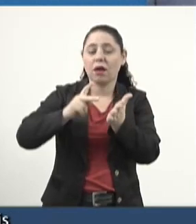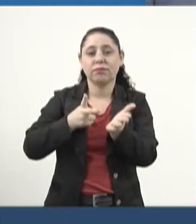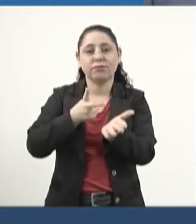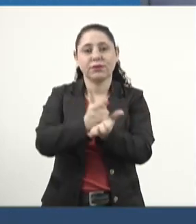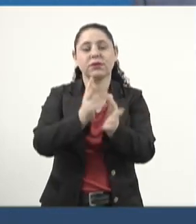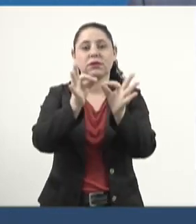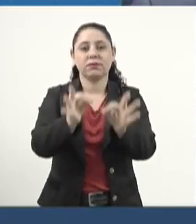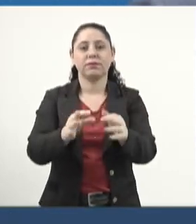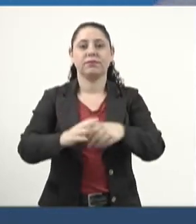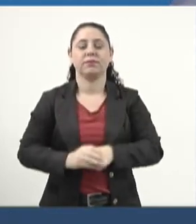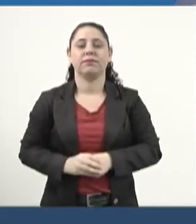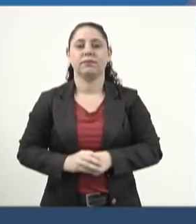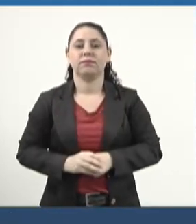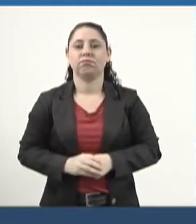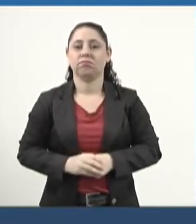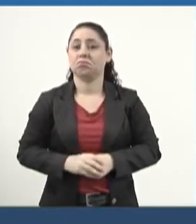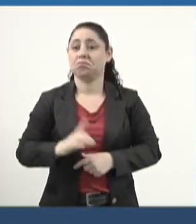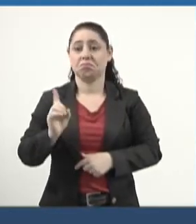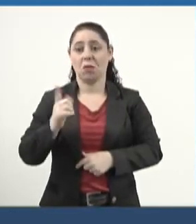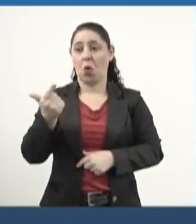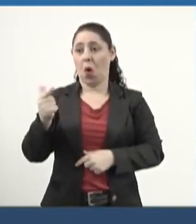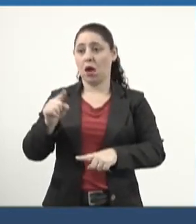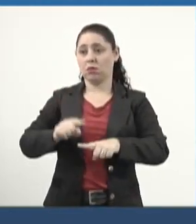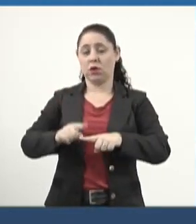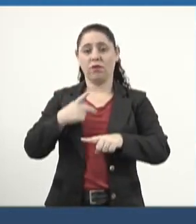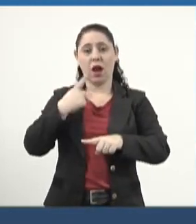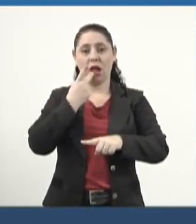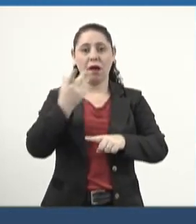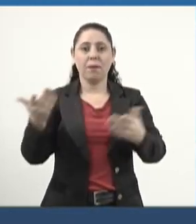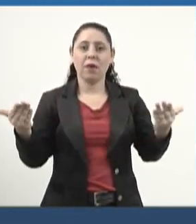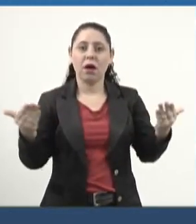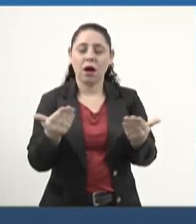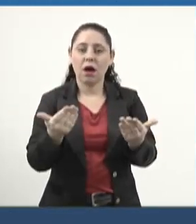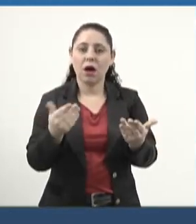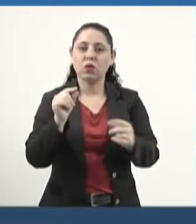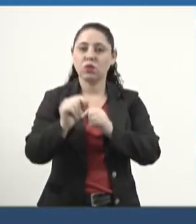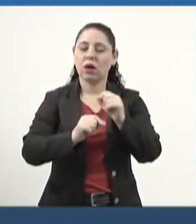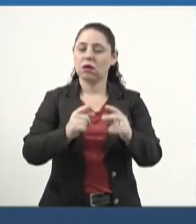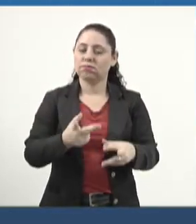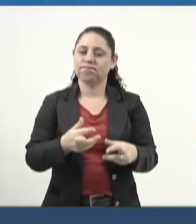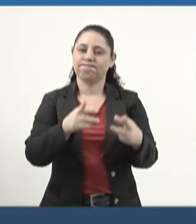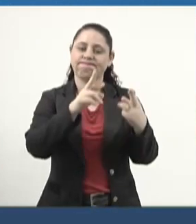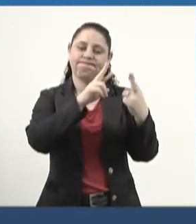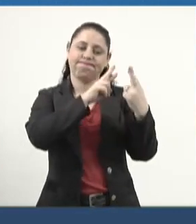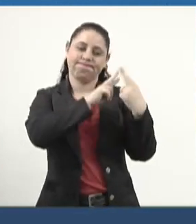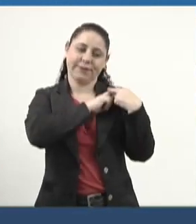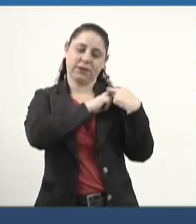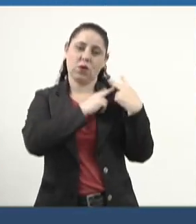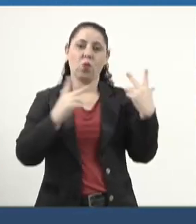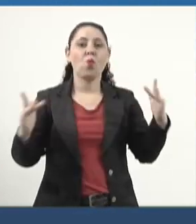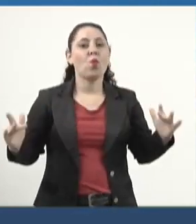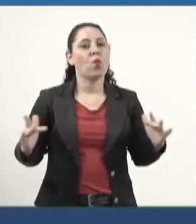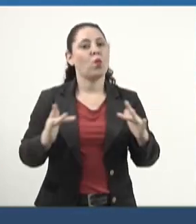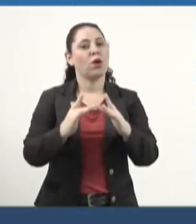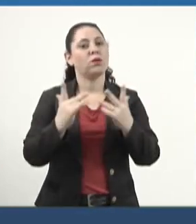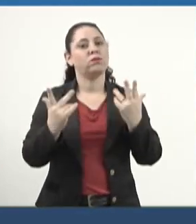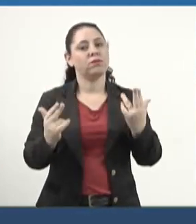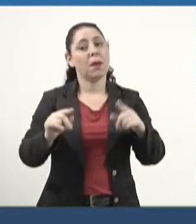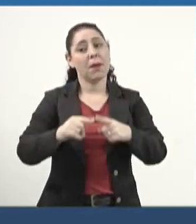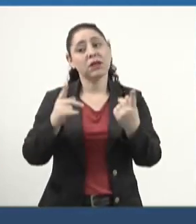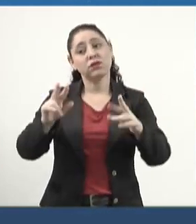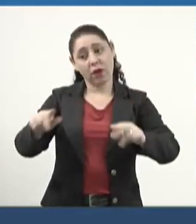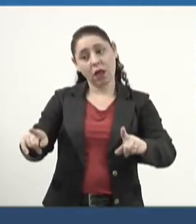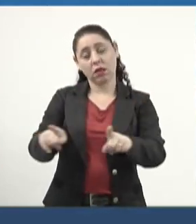foi acordado. Não é por outra razão que falamos em responsabilidades comuns, mas